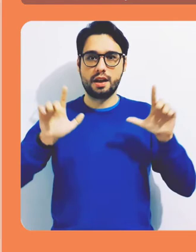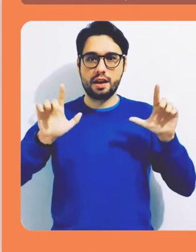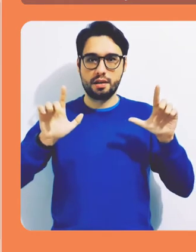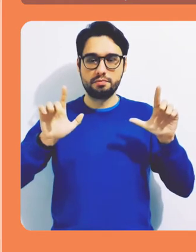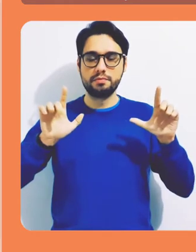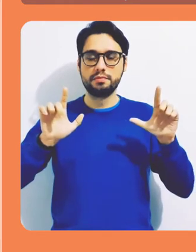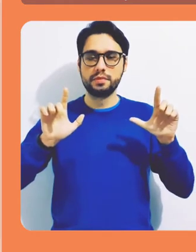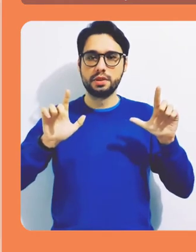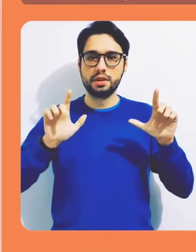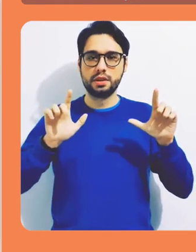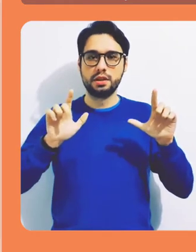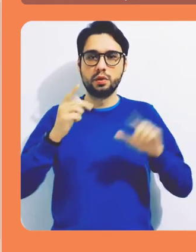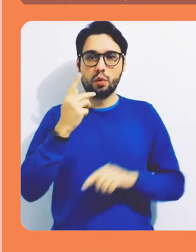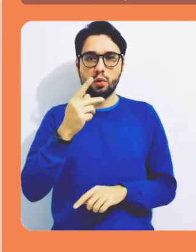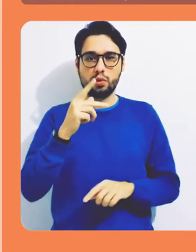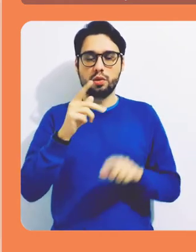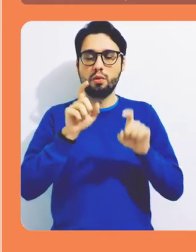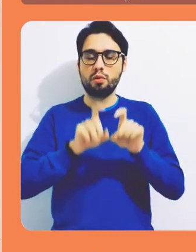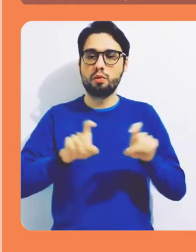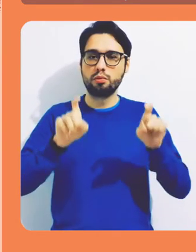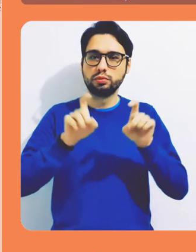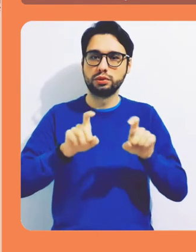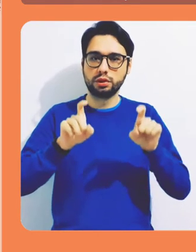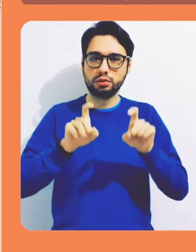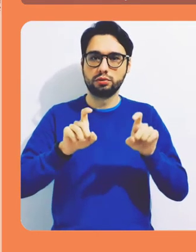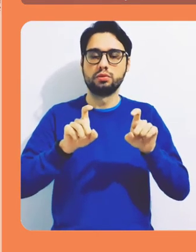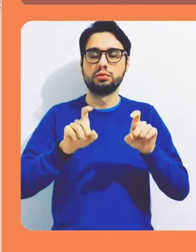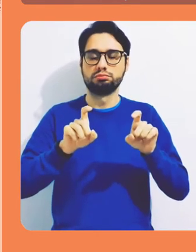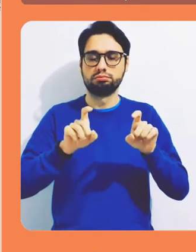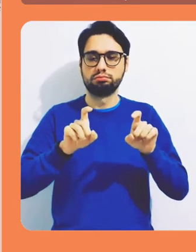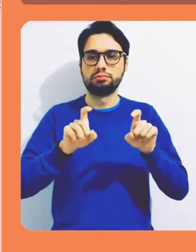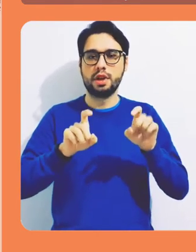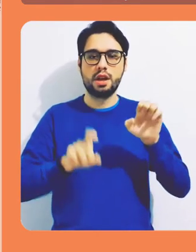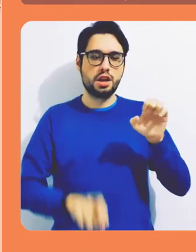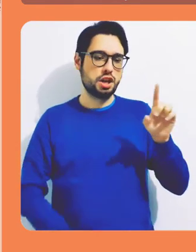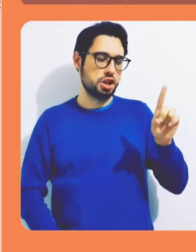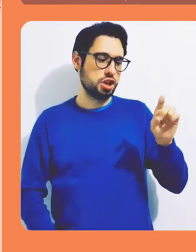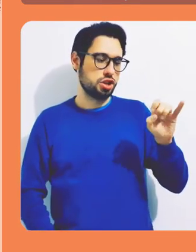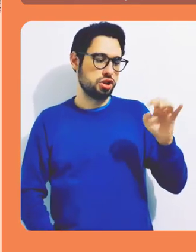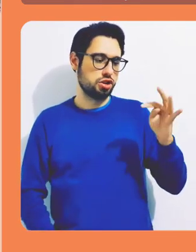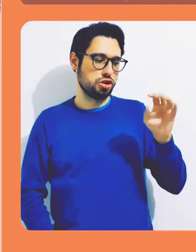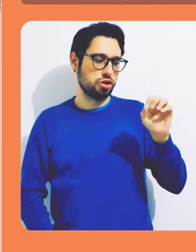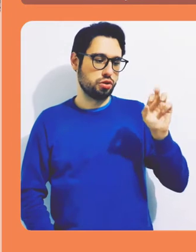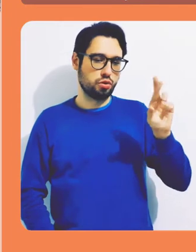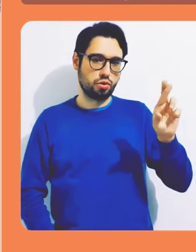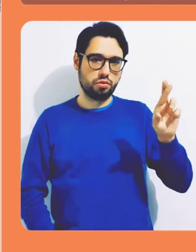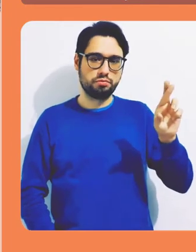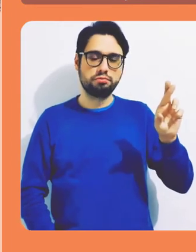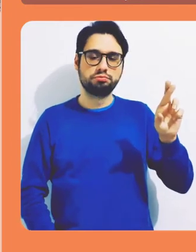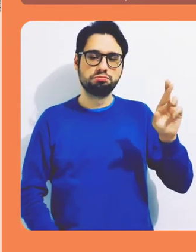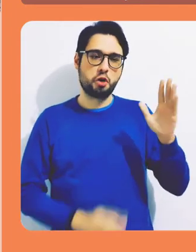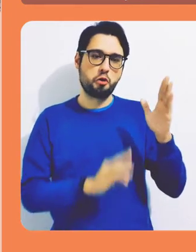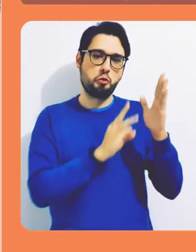abrir um editor de textos, tá? Copiar